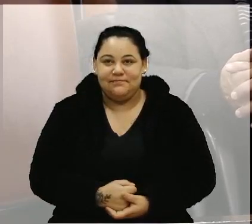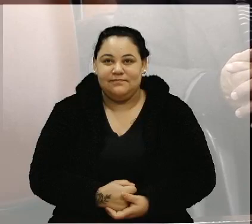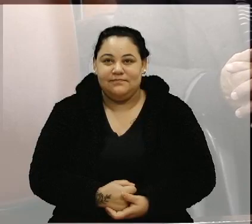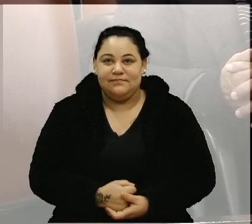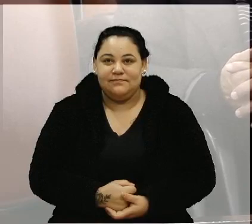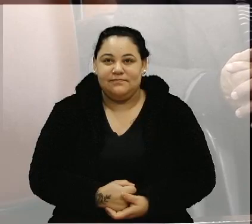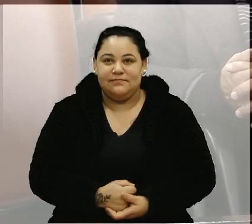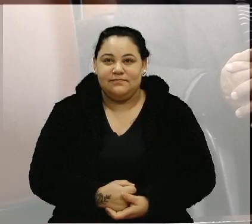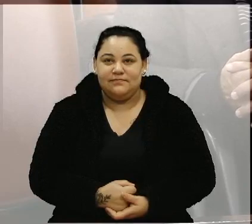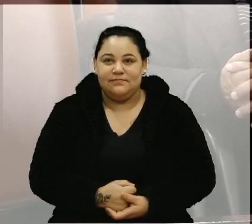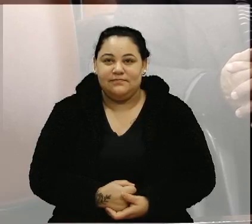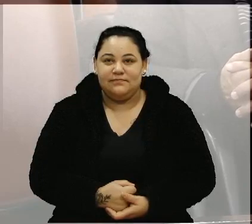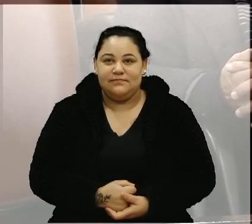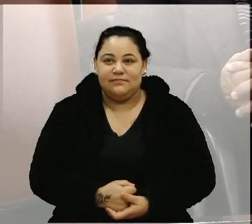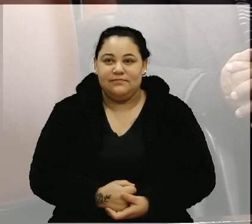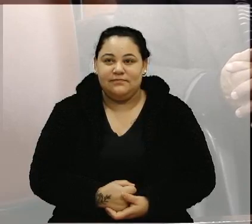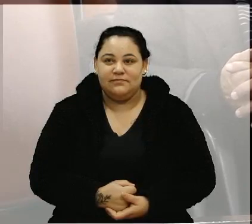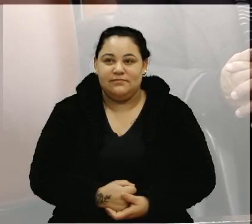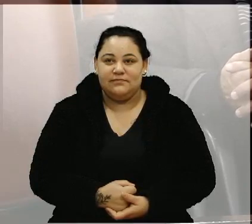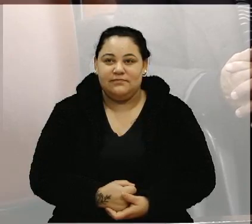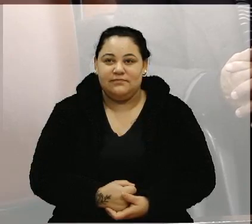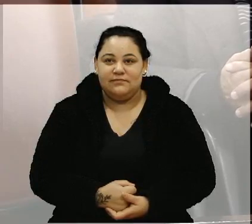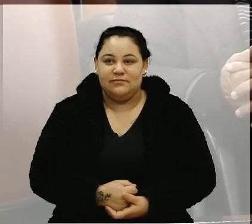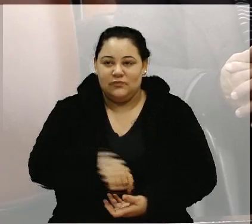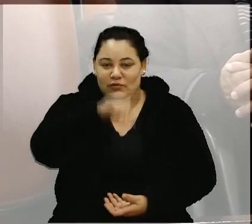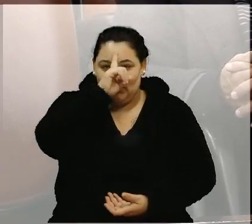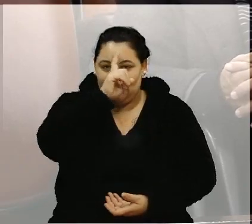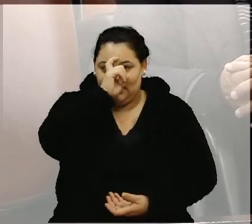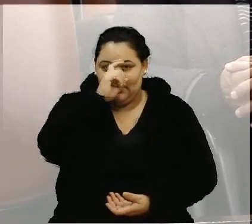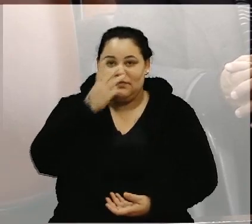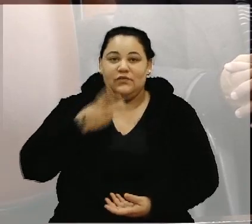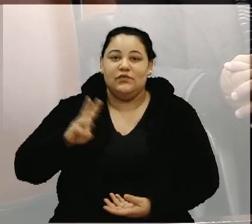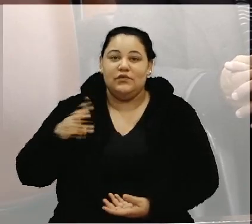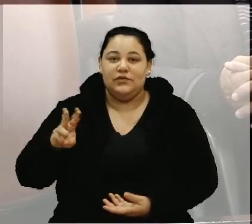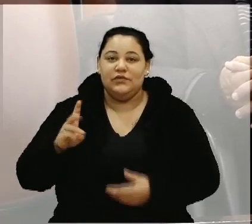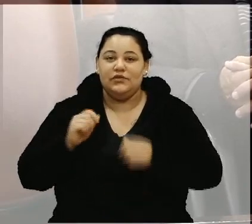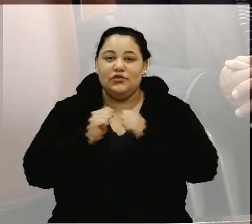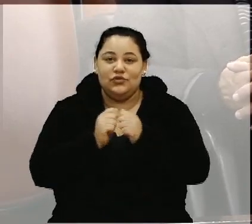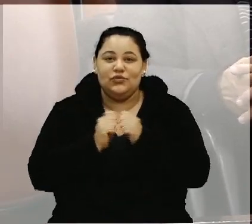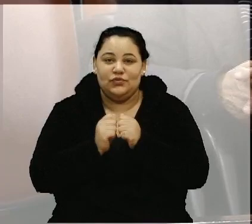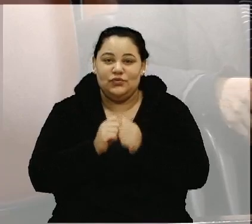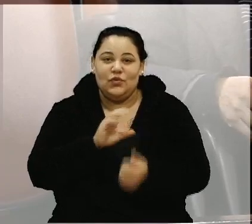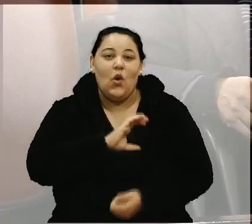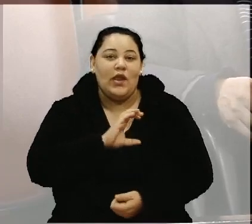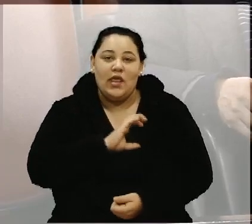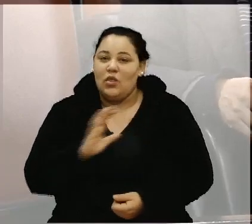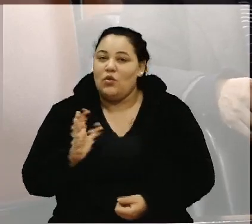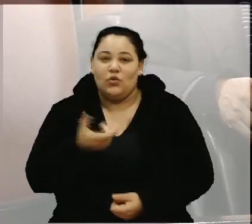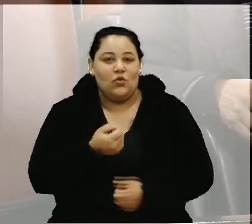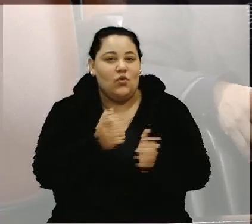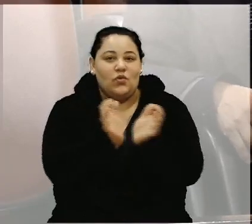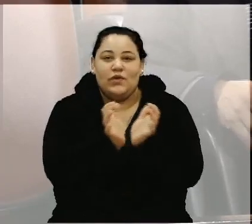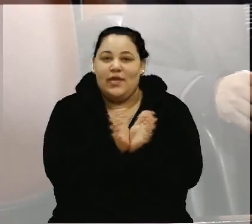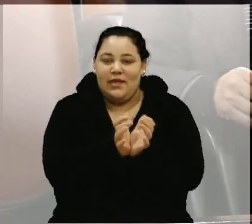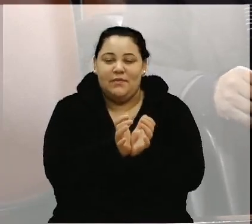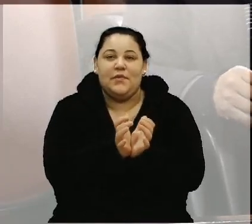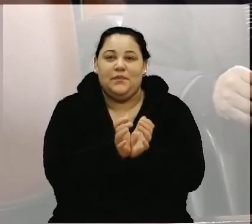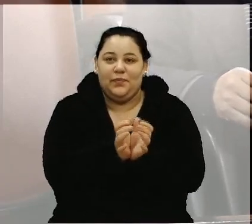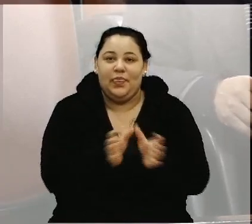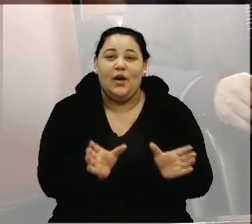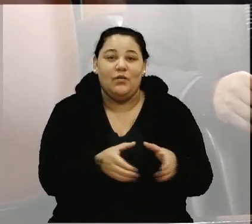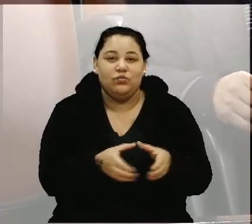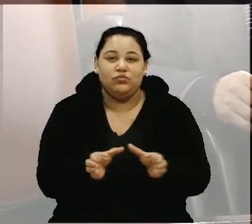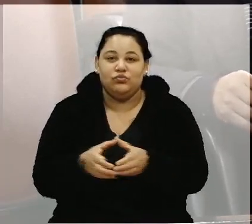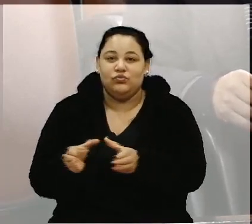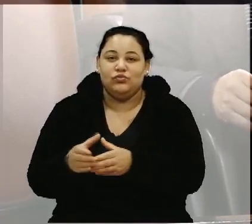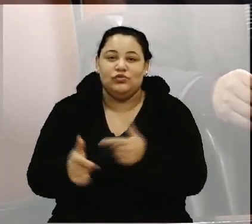o Hospital Vervi, através do seu diretor, através de todo o corpo de